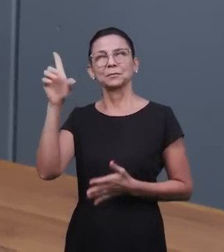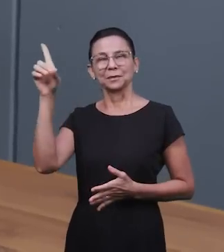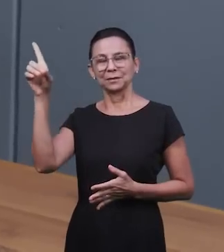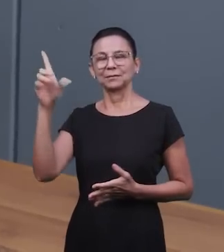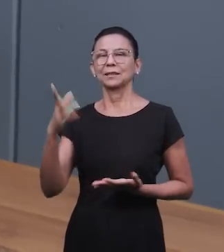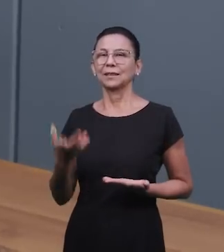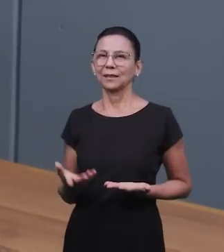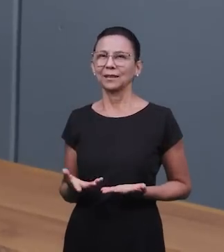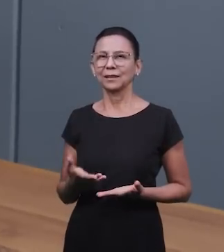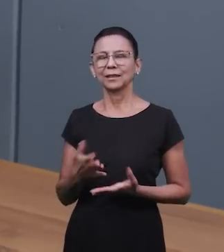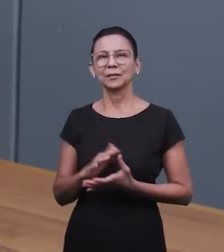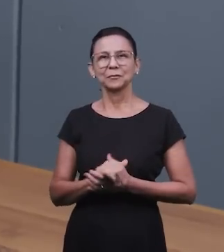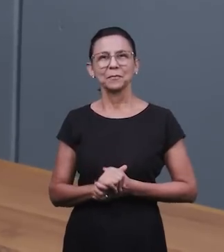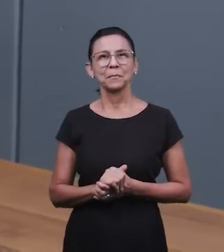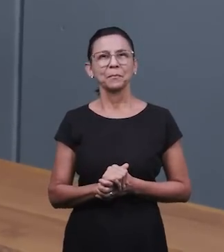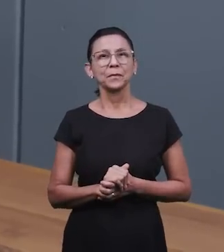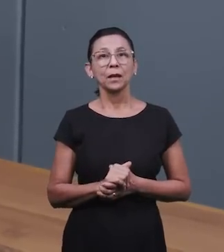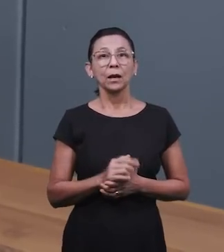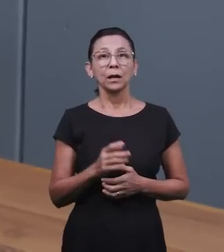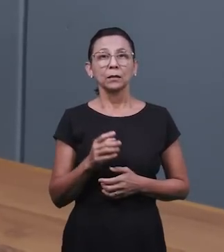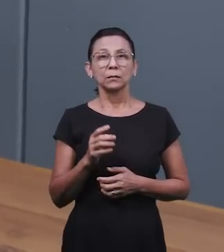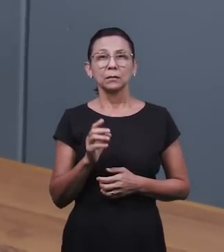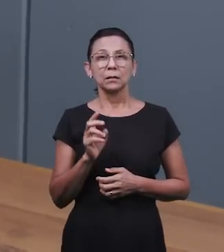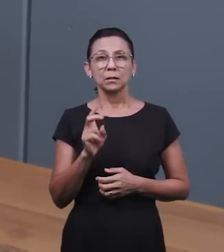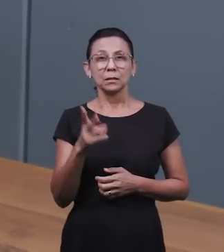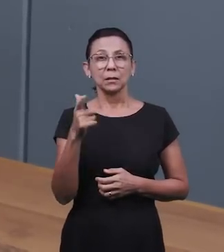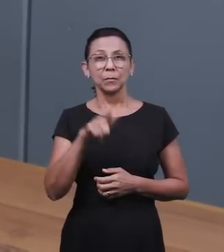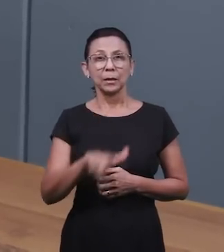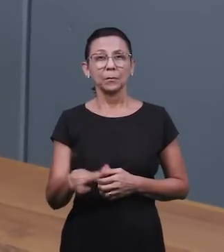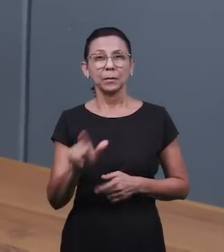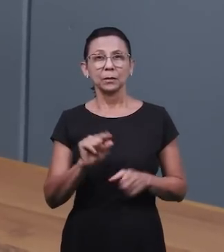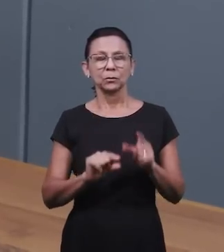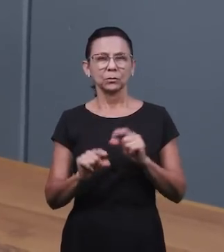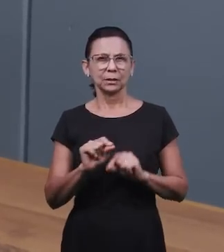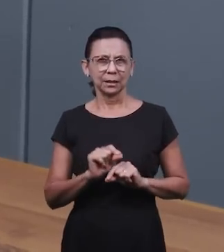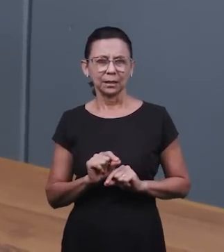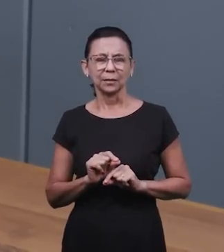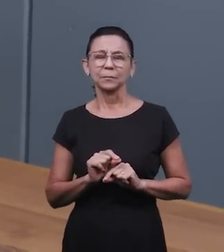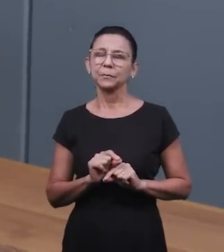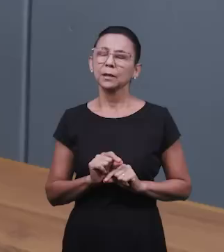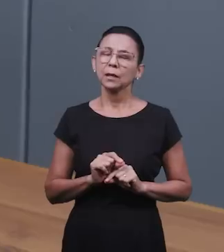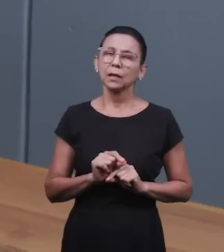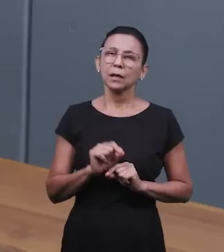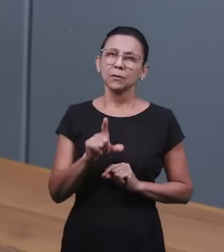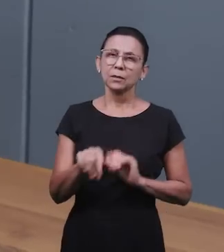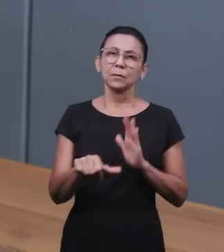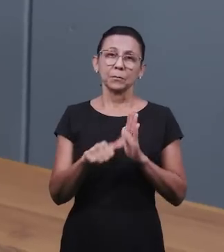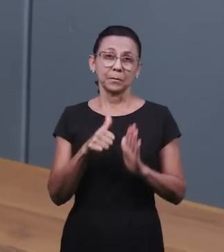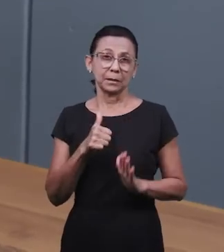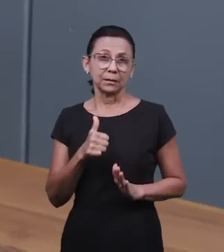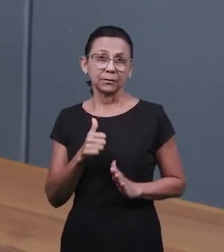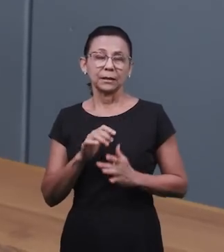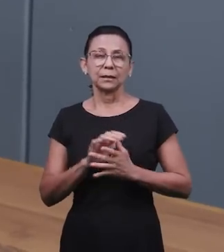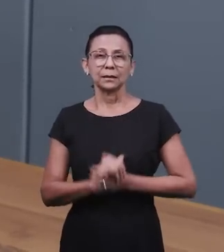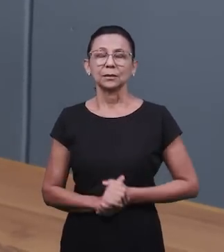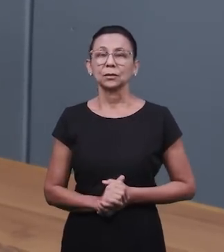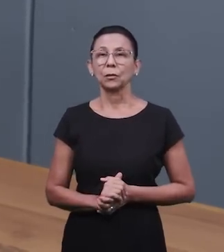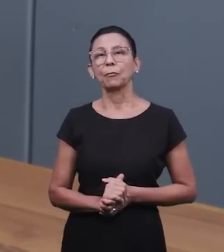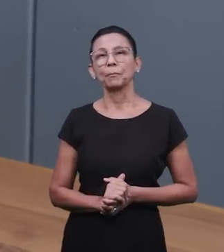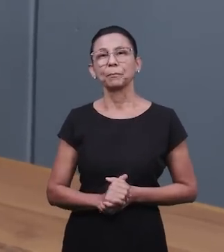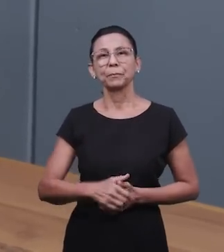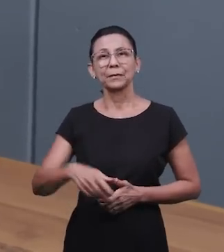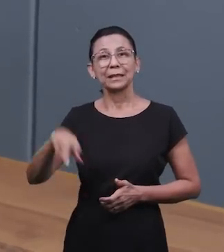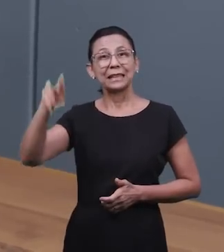Bíblicas. Programa Conversas Bíblicas, você já sabe, mas a gente sempre repete aqui para que aquele que está chegando agora fixar na mente.